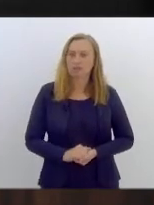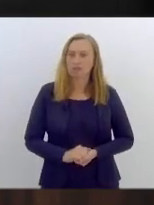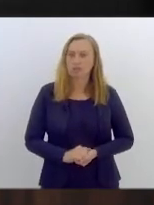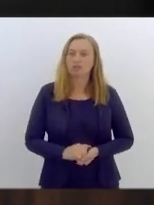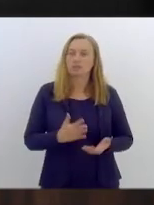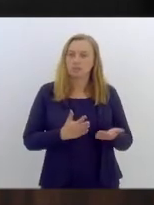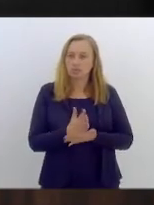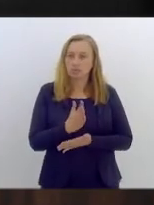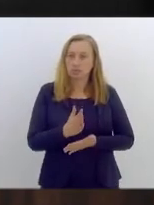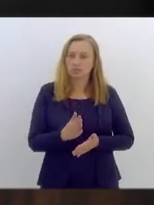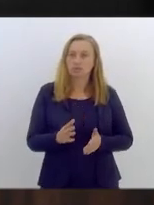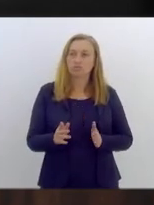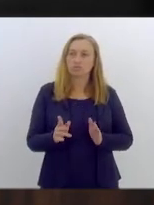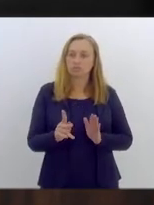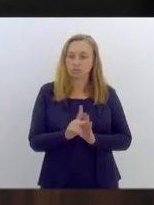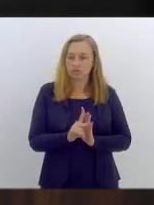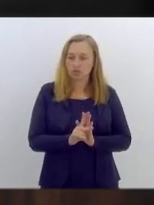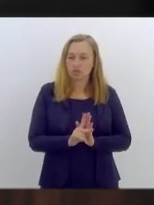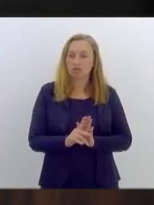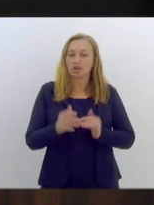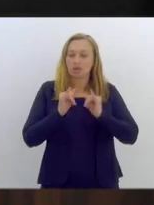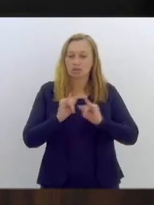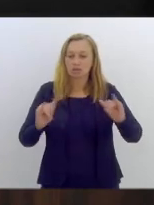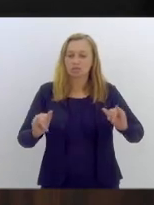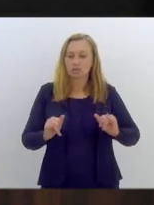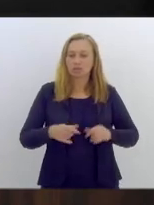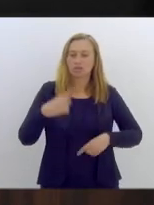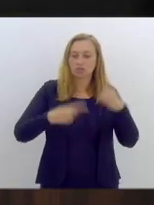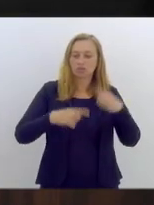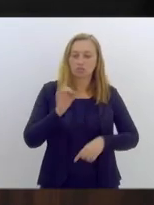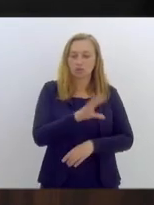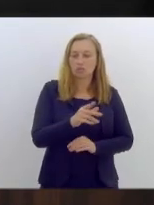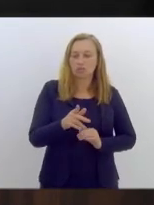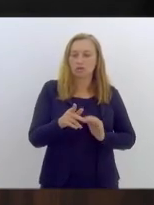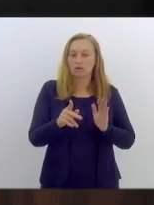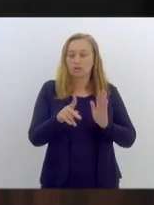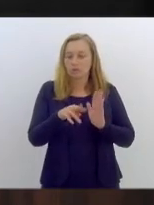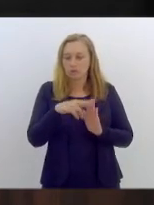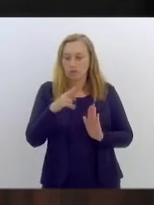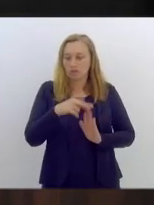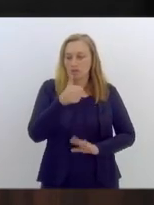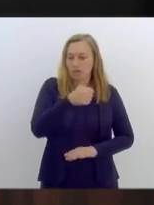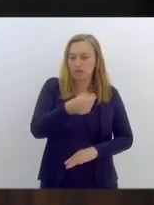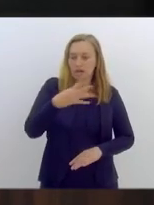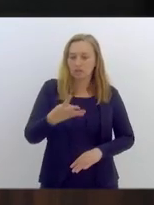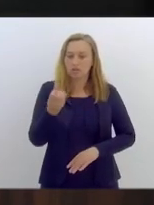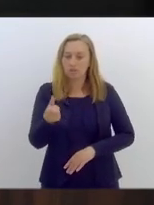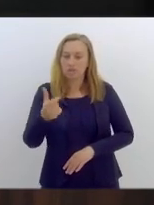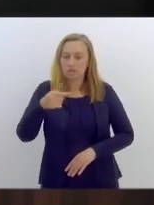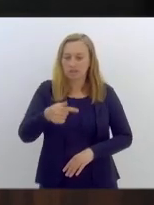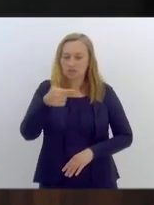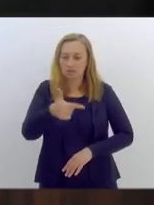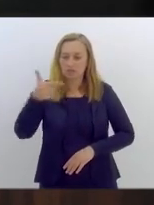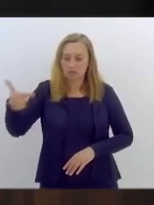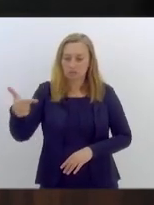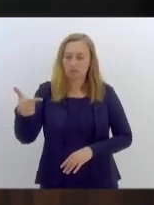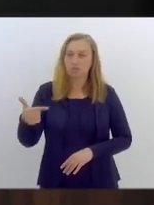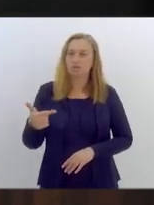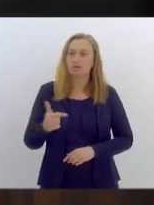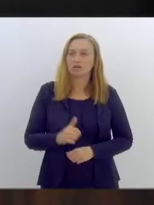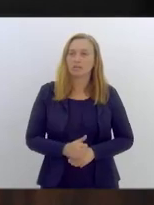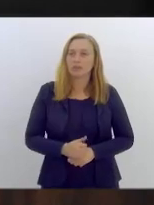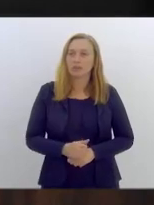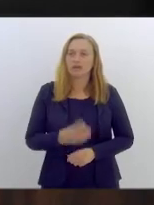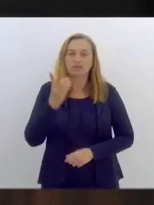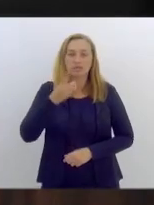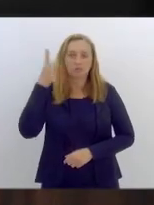pela aprovação desse projeto. Anuncio em discussão única, projeto de resolução número 1467/2022, de